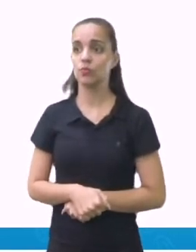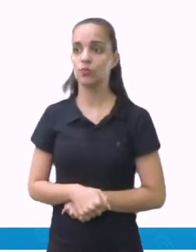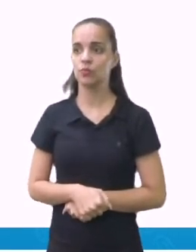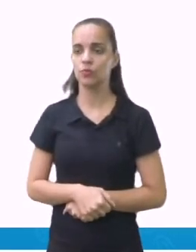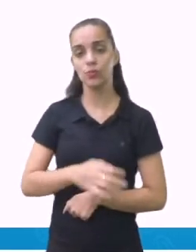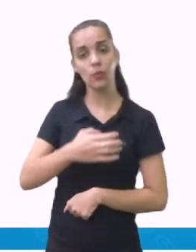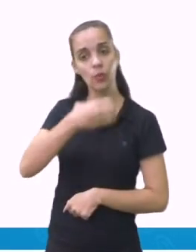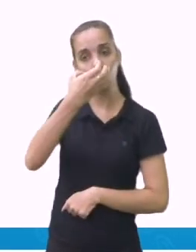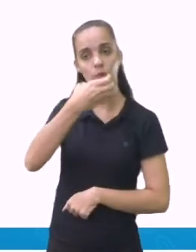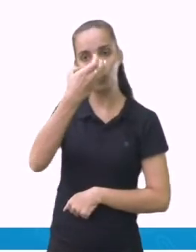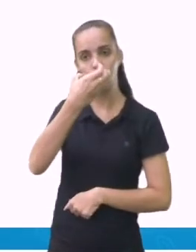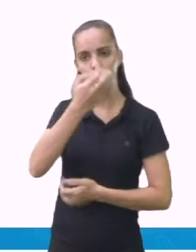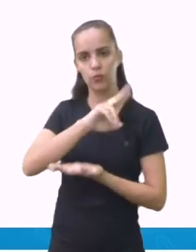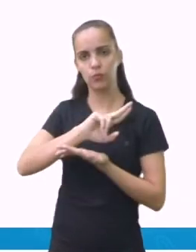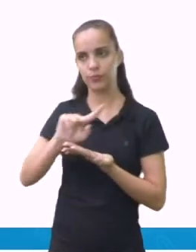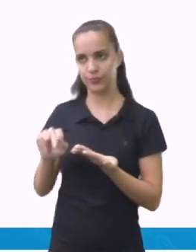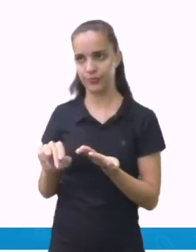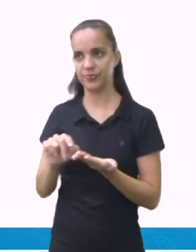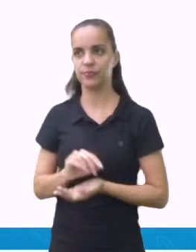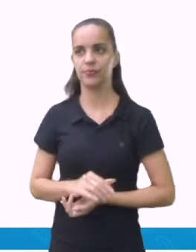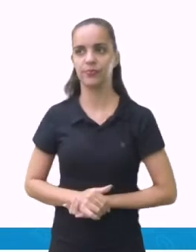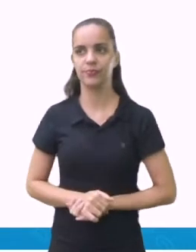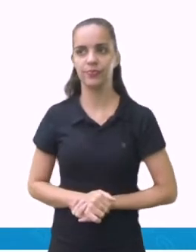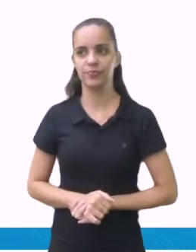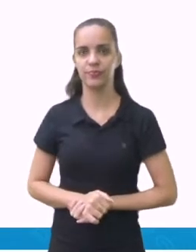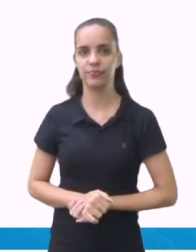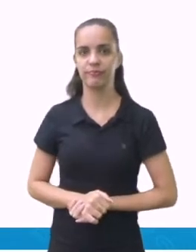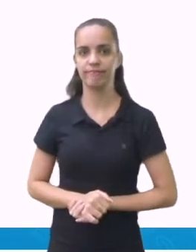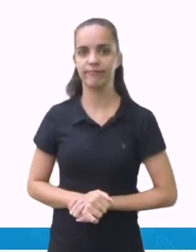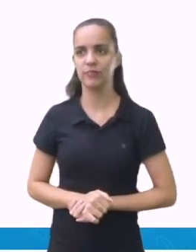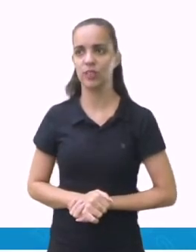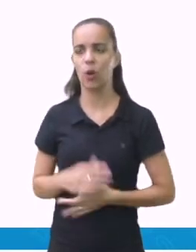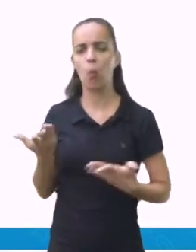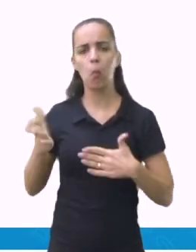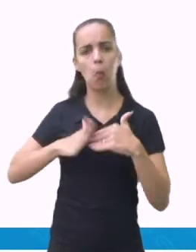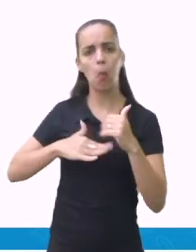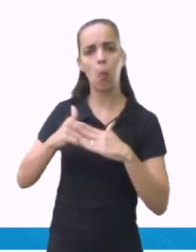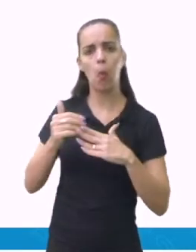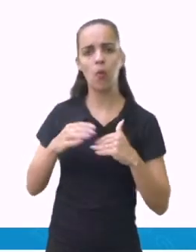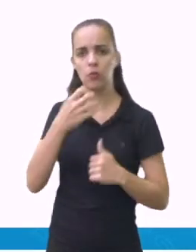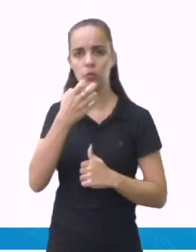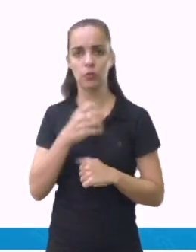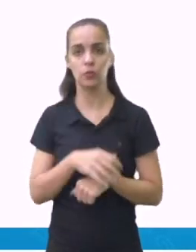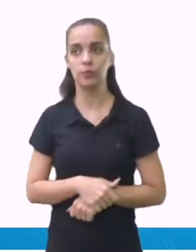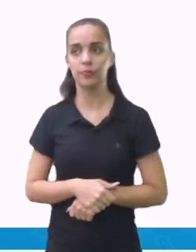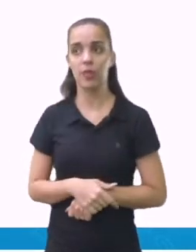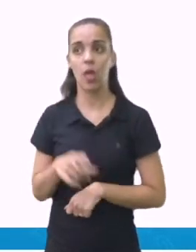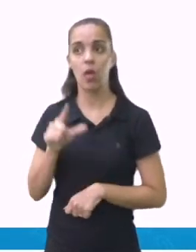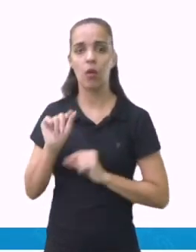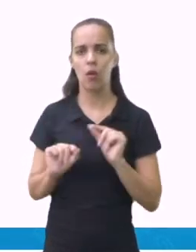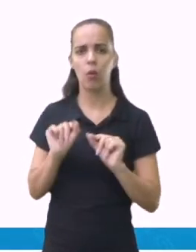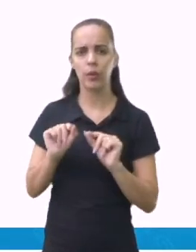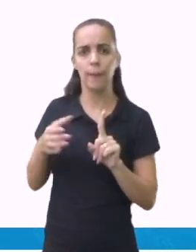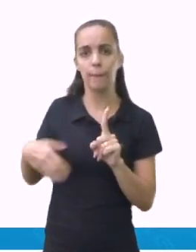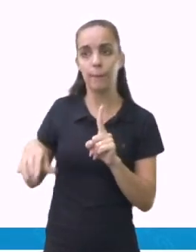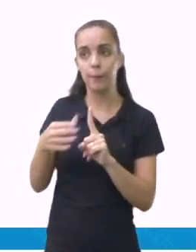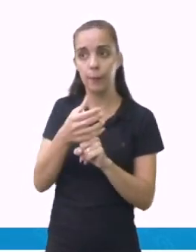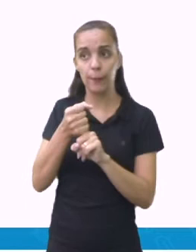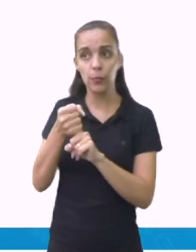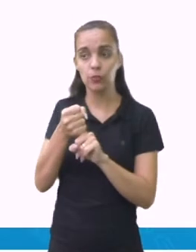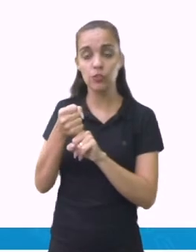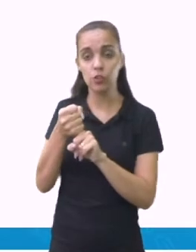E o fruto? Qual que é a função do fruto? Então, o fruto, ele tem a função